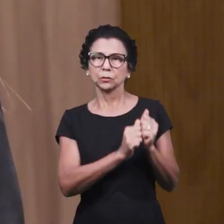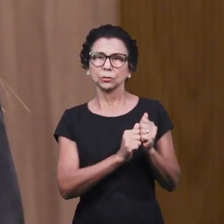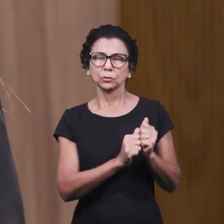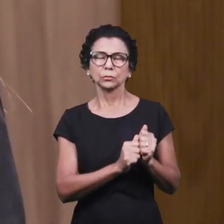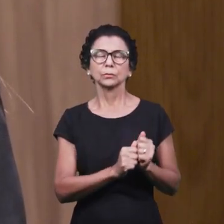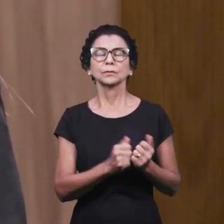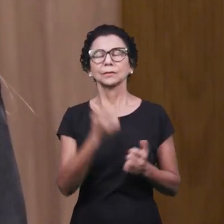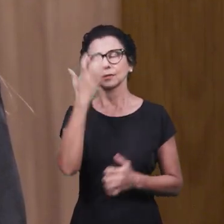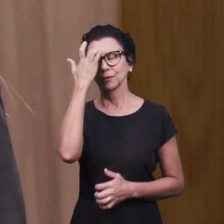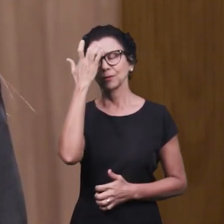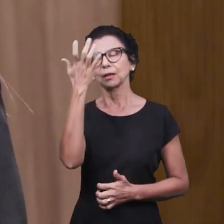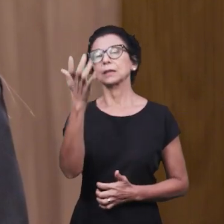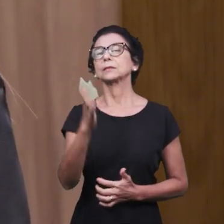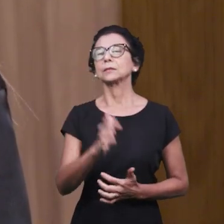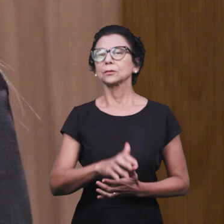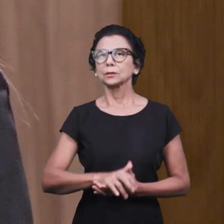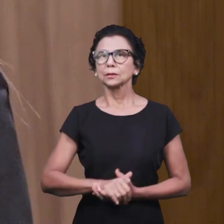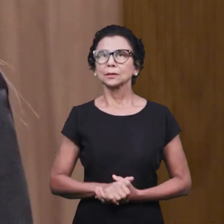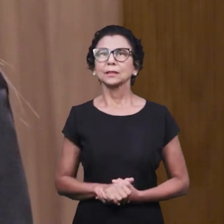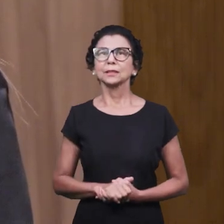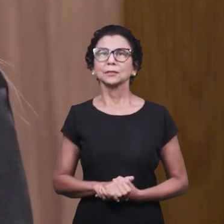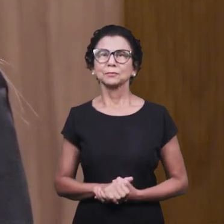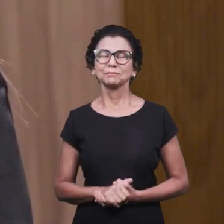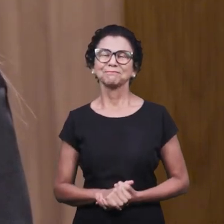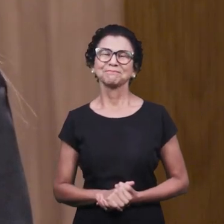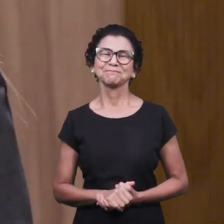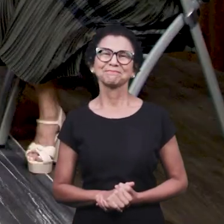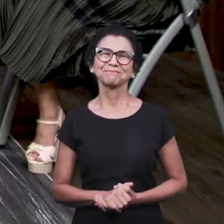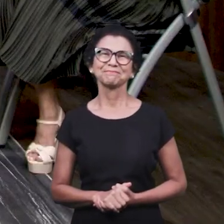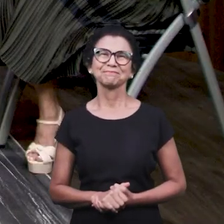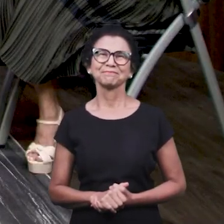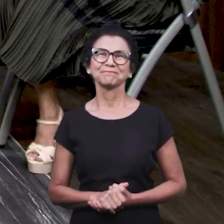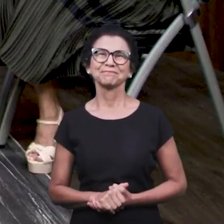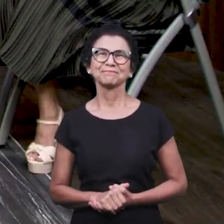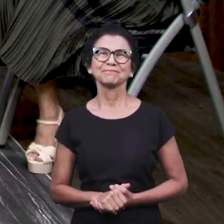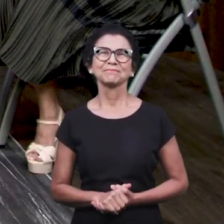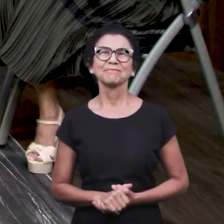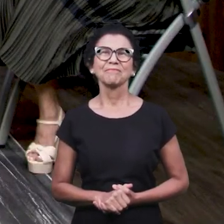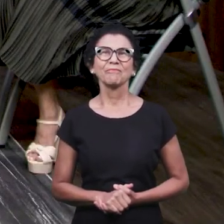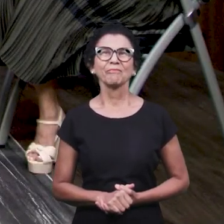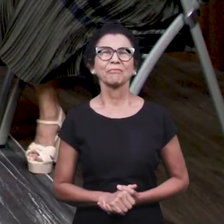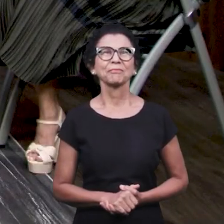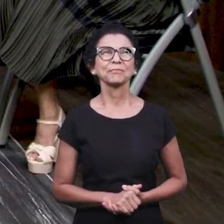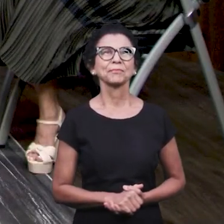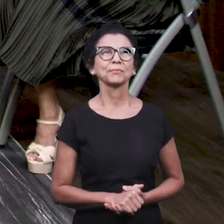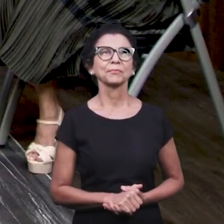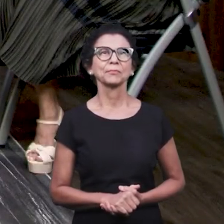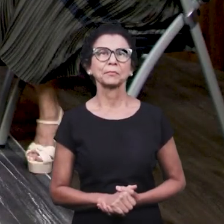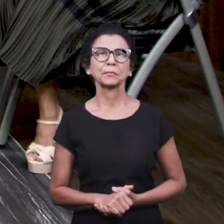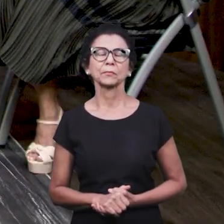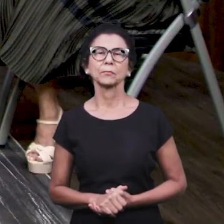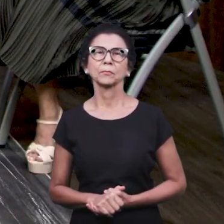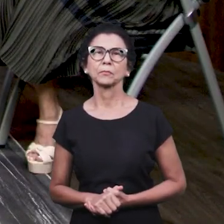tudo mais fácil, né? É tudo mais tranquilo. Isso é muito sério, né?